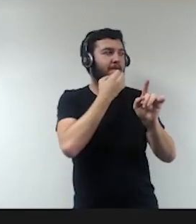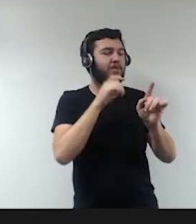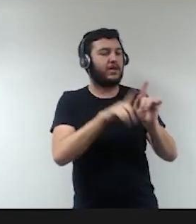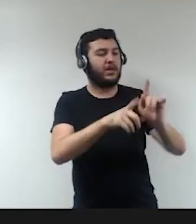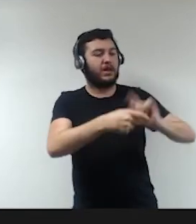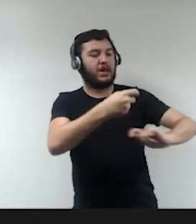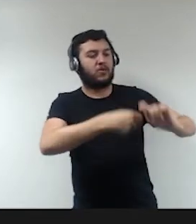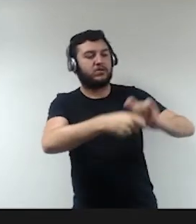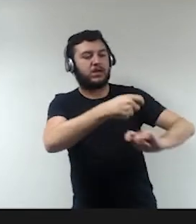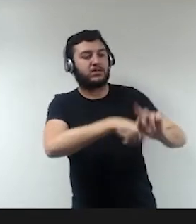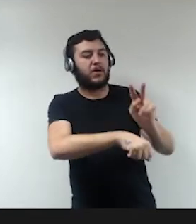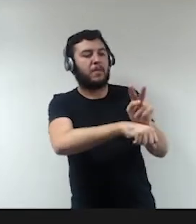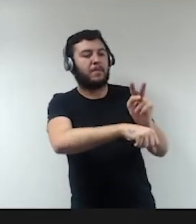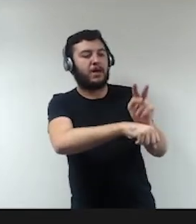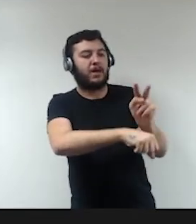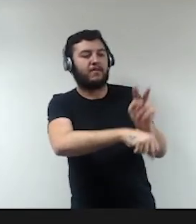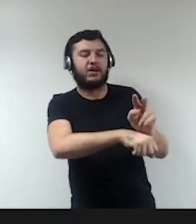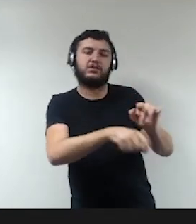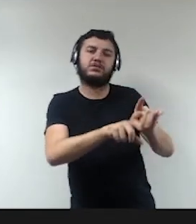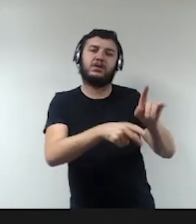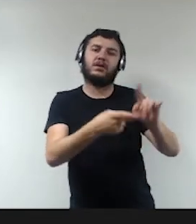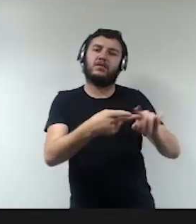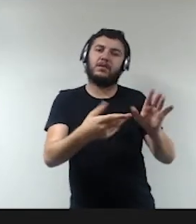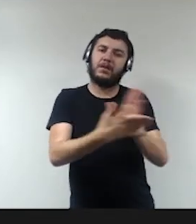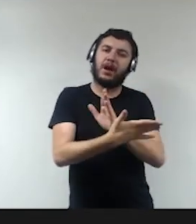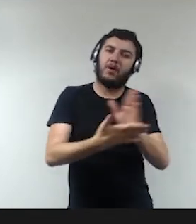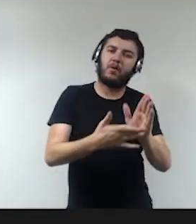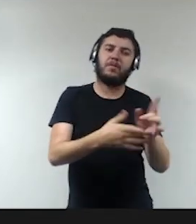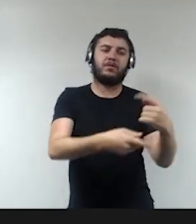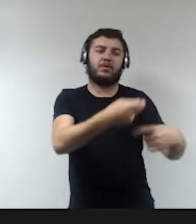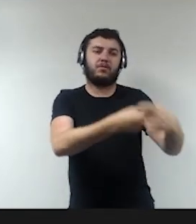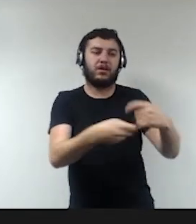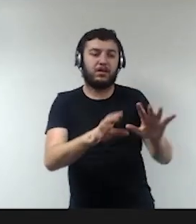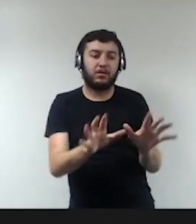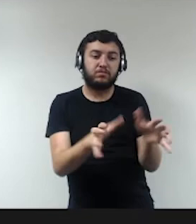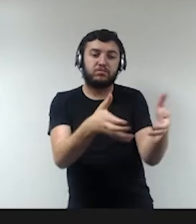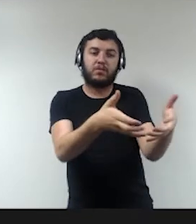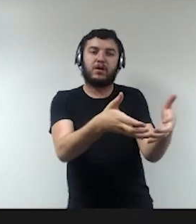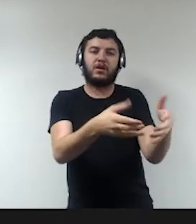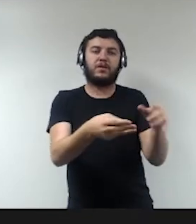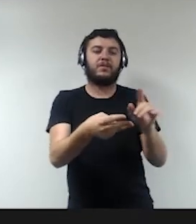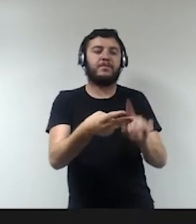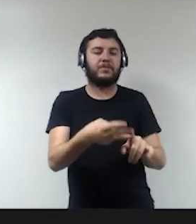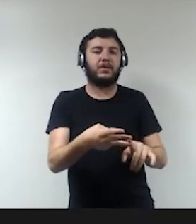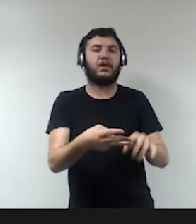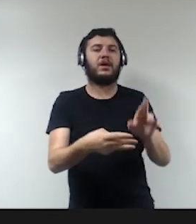negociações preventivas, negociações coletivas, RJ,